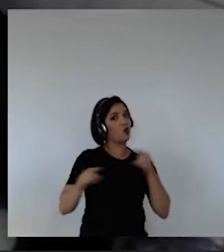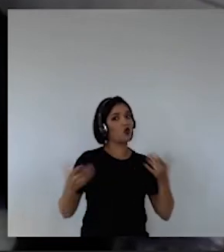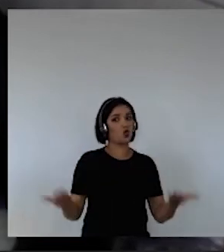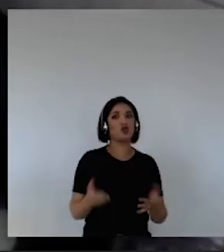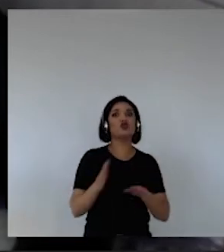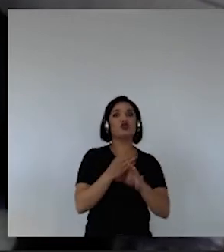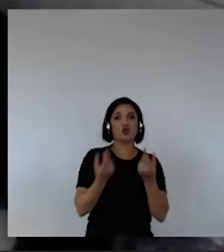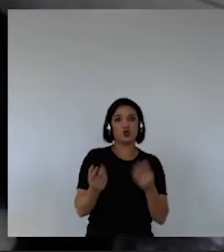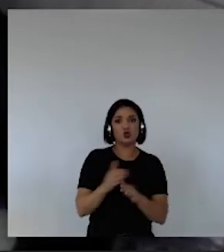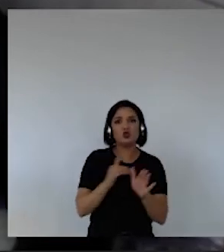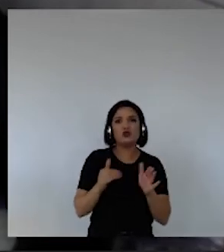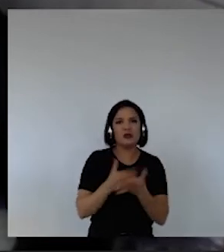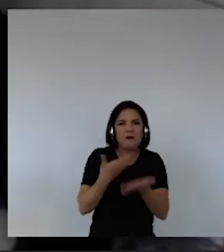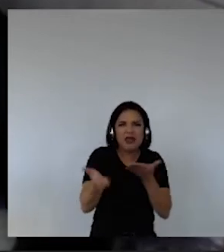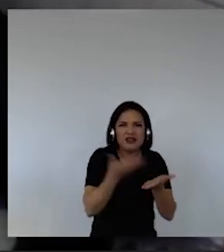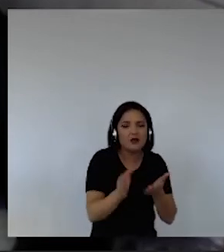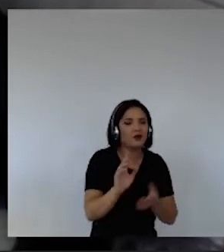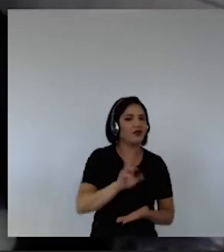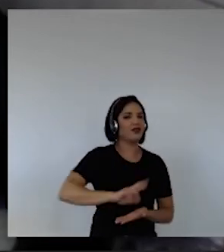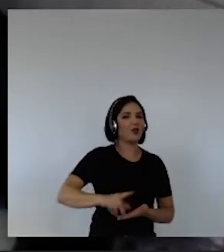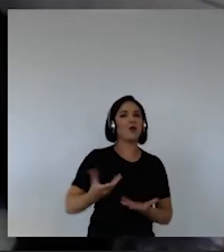perdendo. Tem muita gente ganhando.